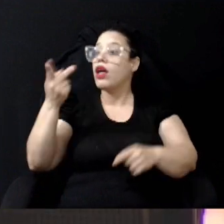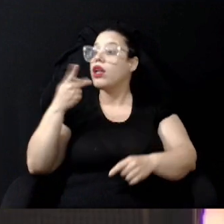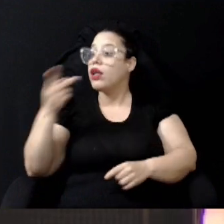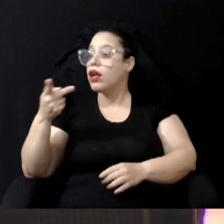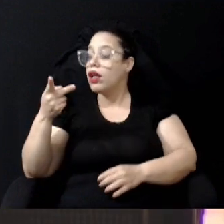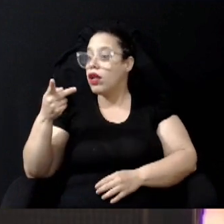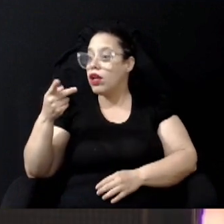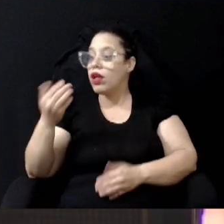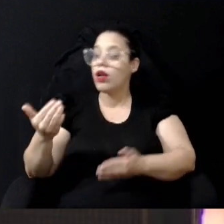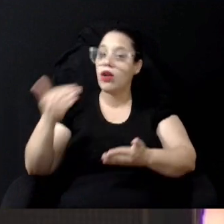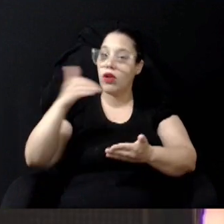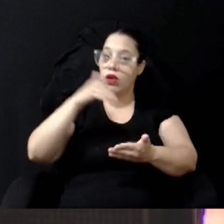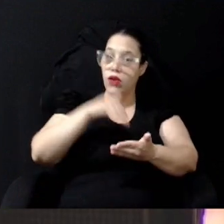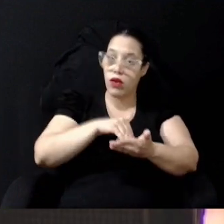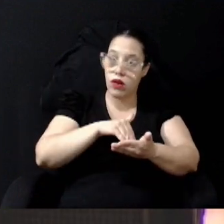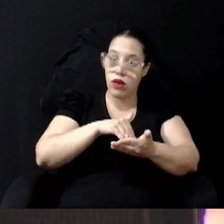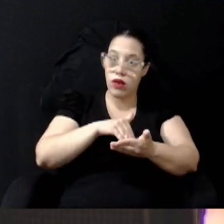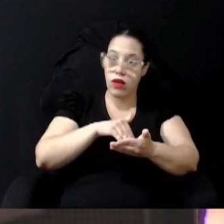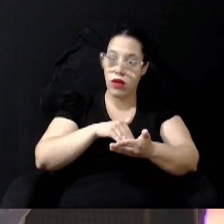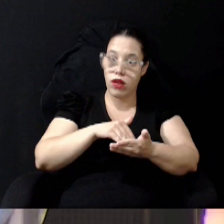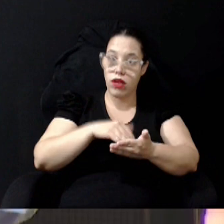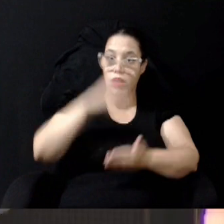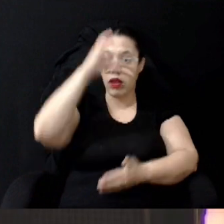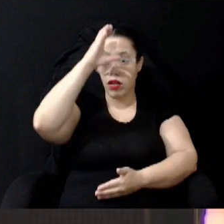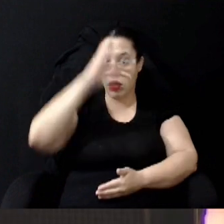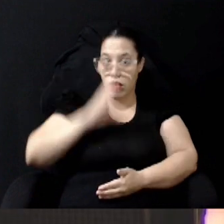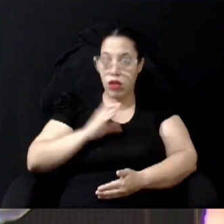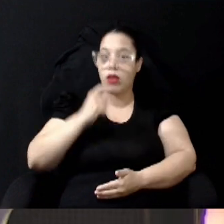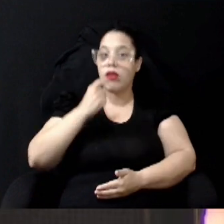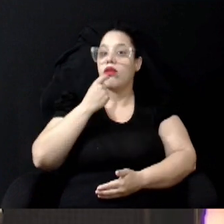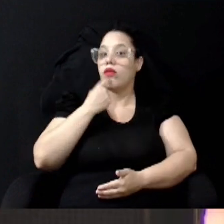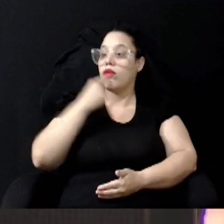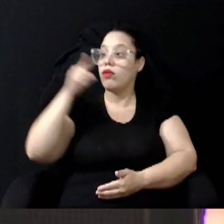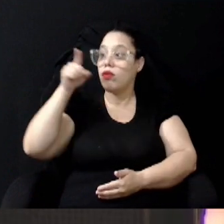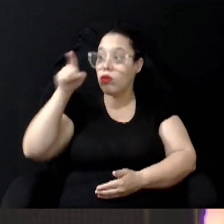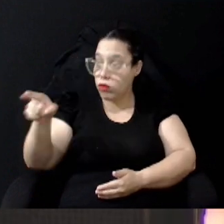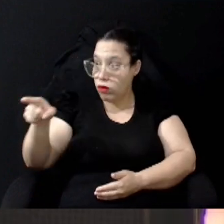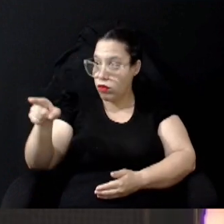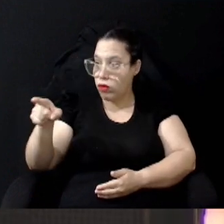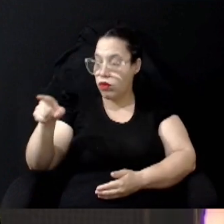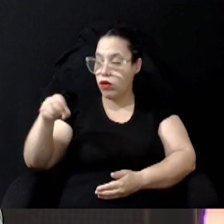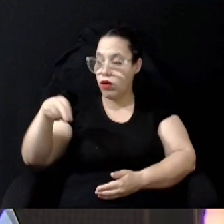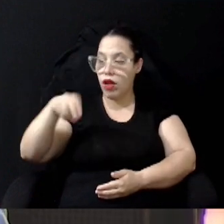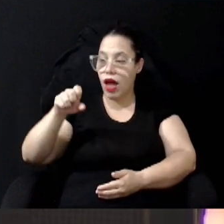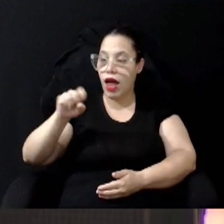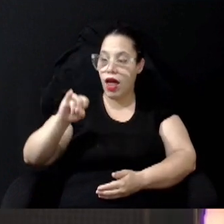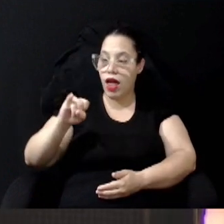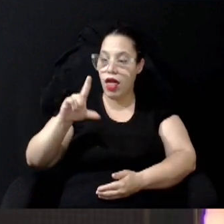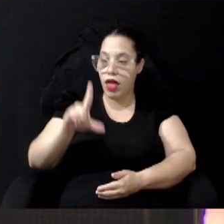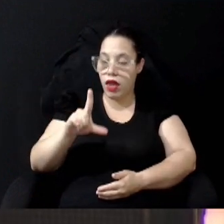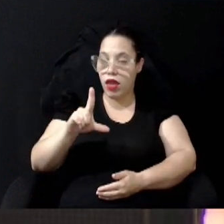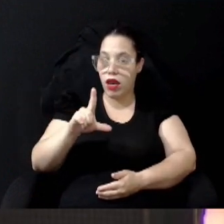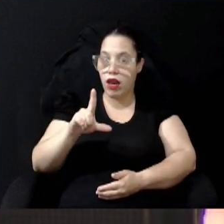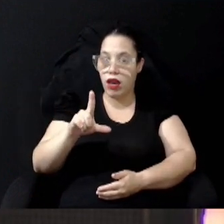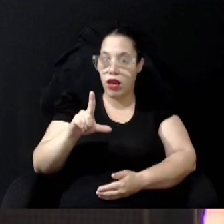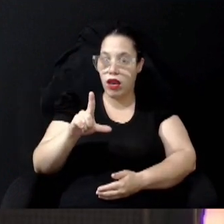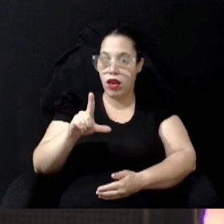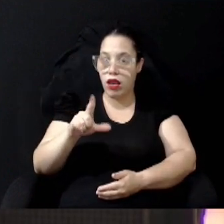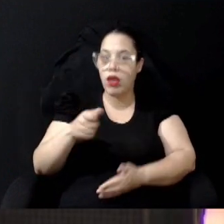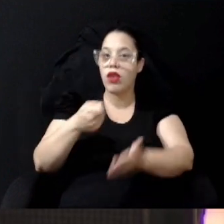aqui, inclusive, o título de cidadã campineira. A Nil, ele está